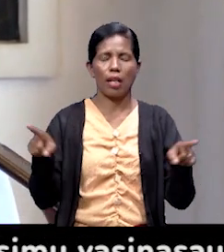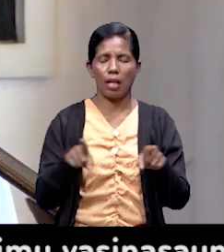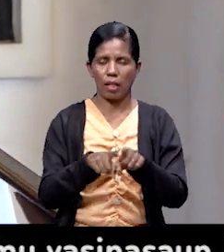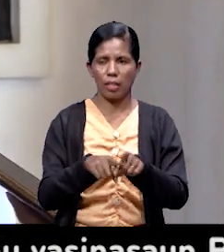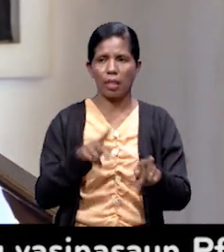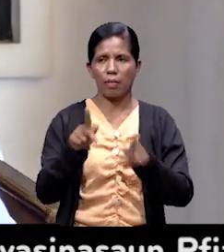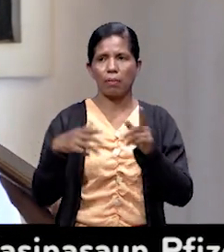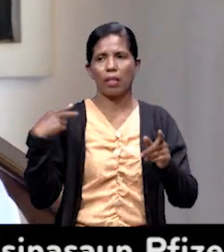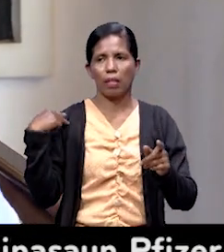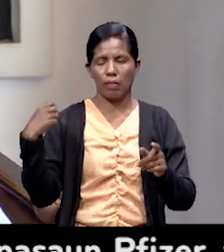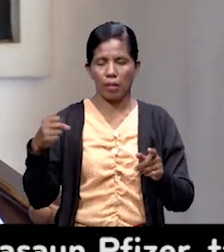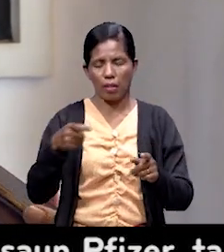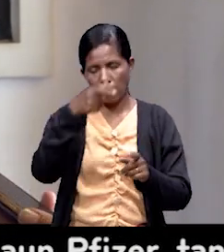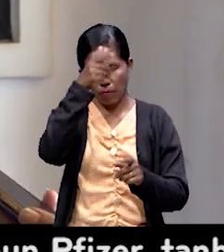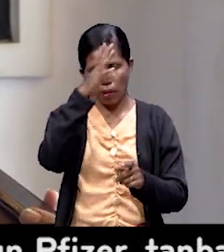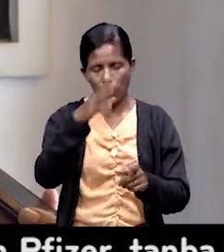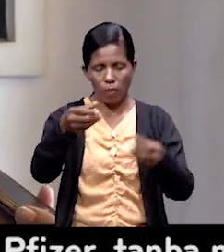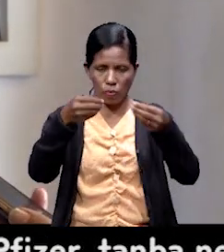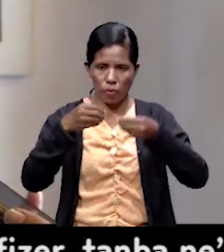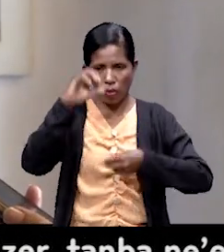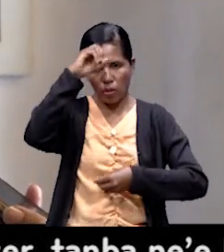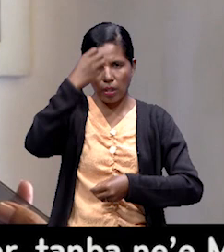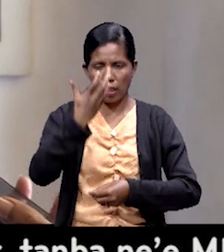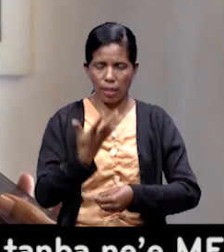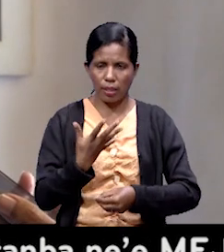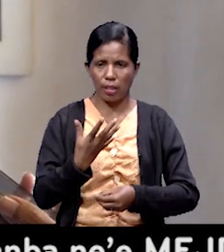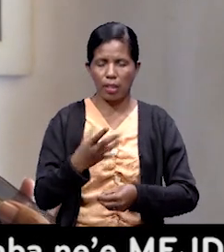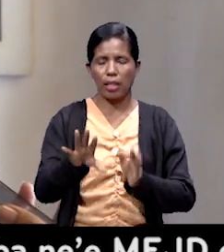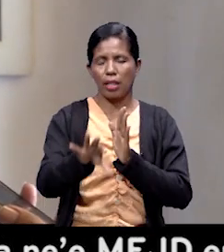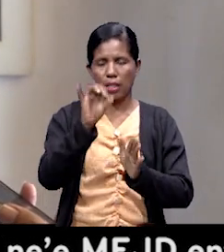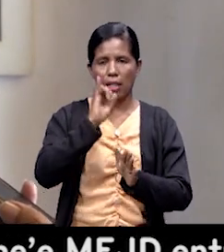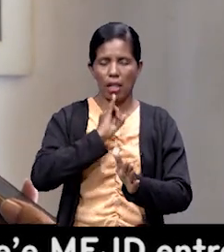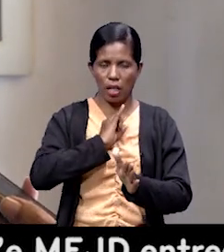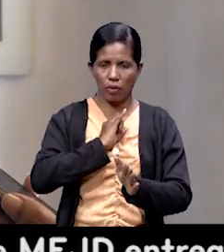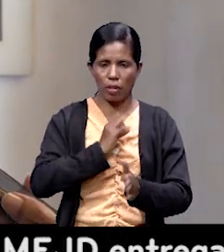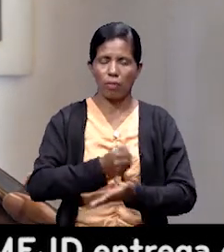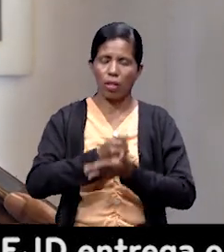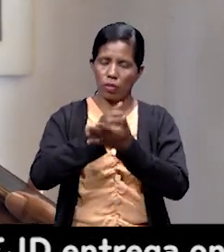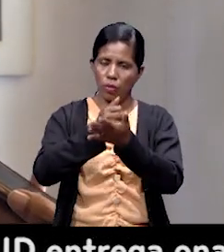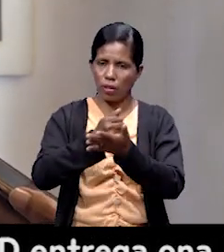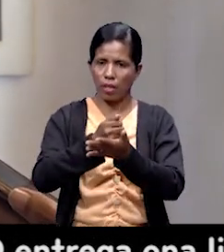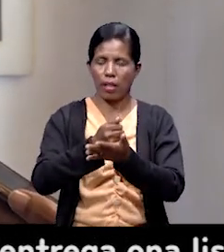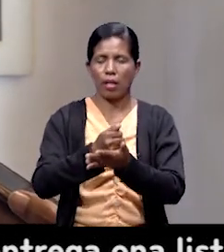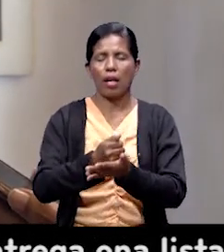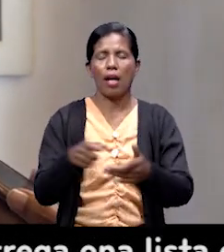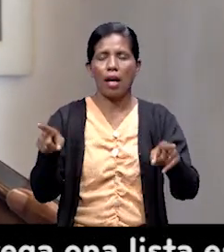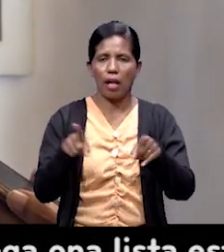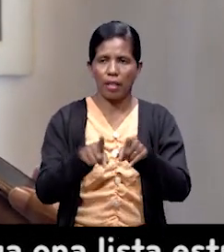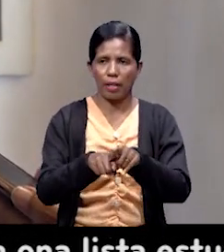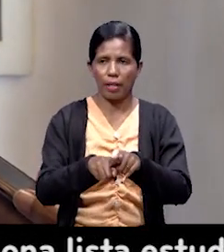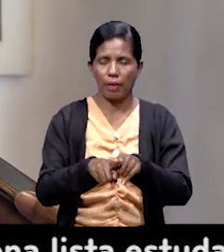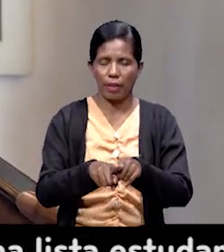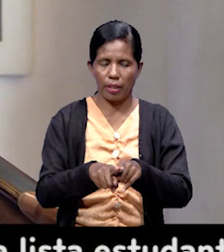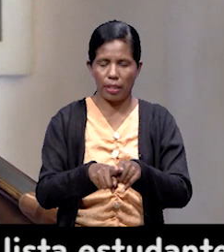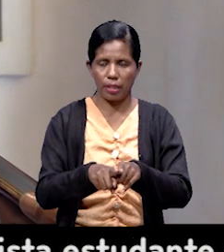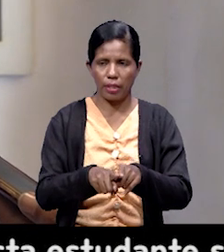ya, ebe maroma haraik grasa hili hau atu serbi nia. Nudar religioso jesuita